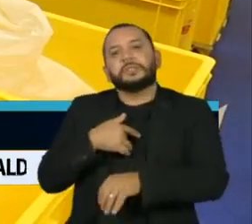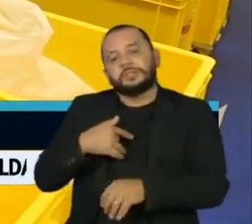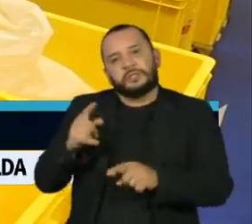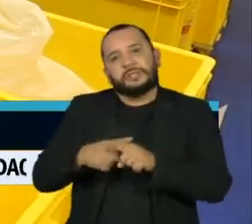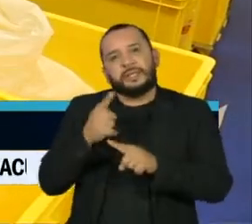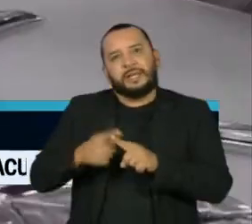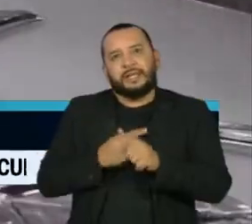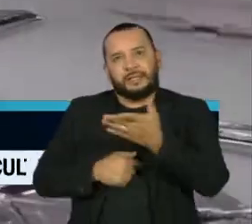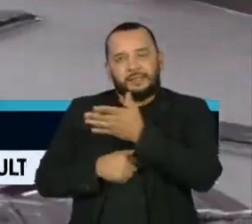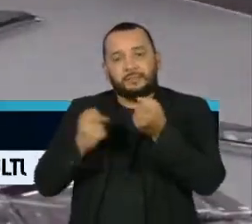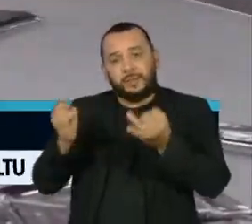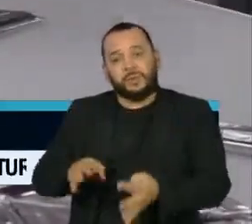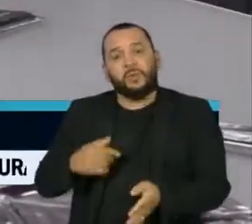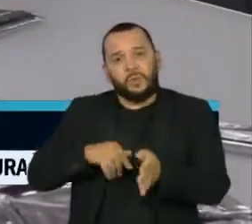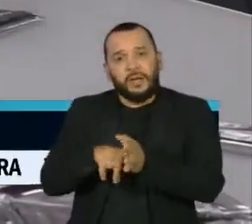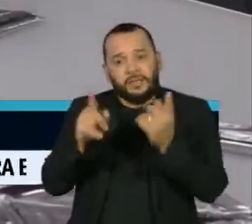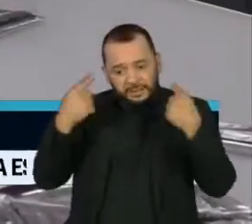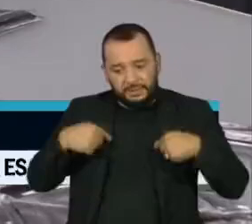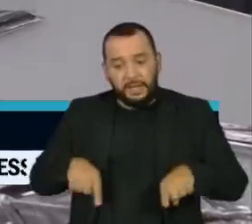que os autotestes têm